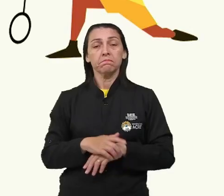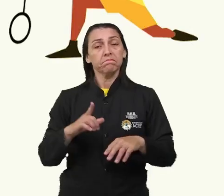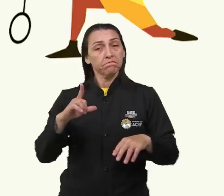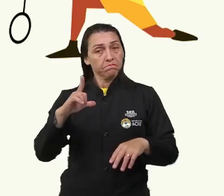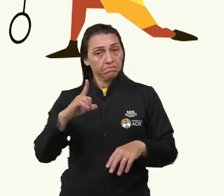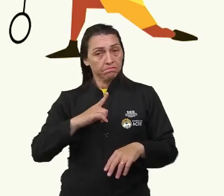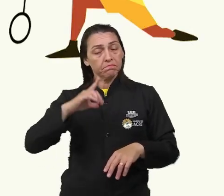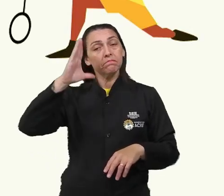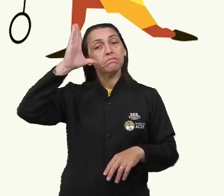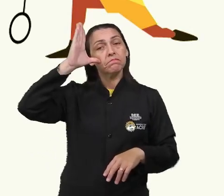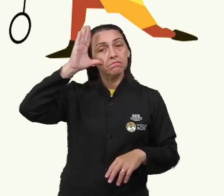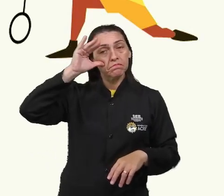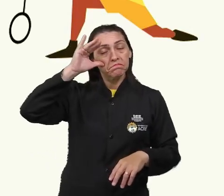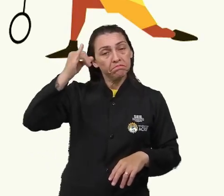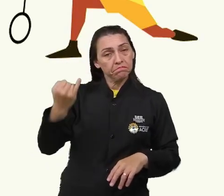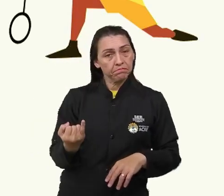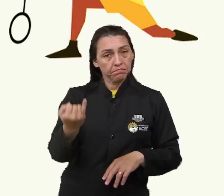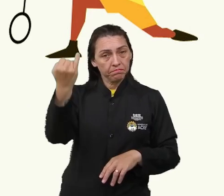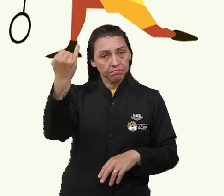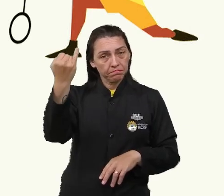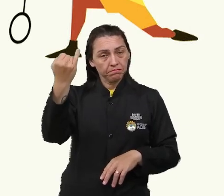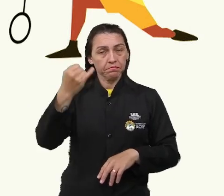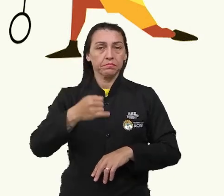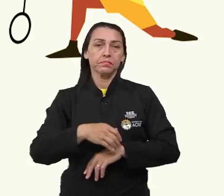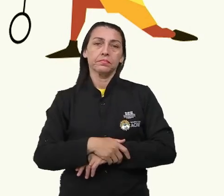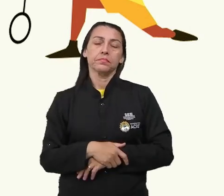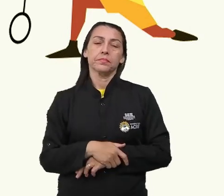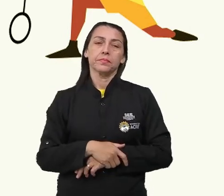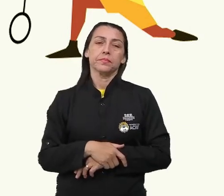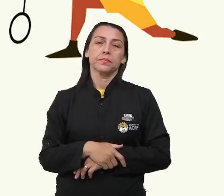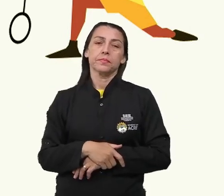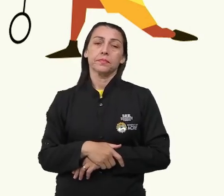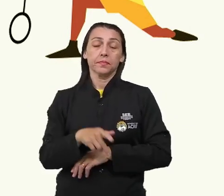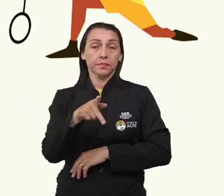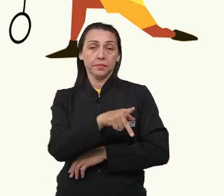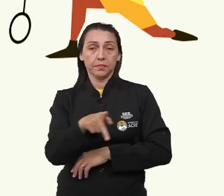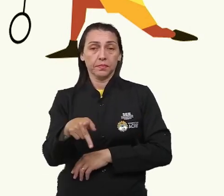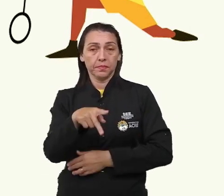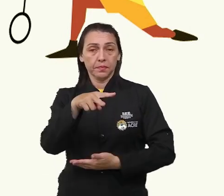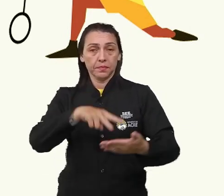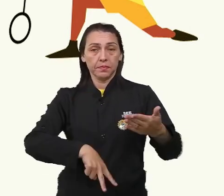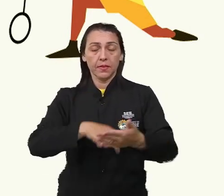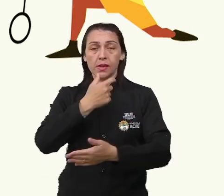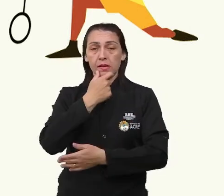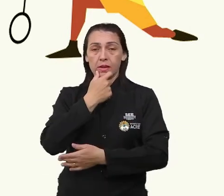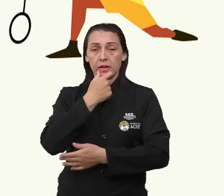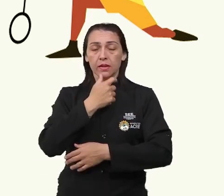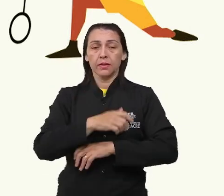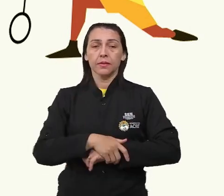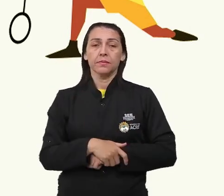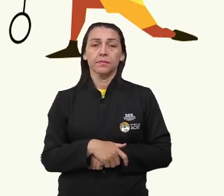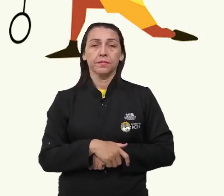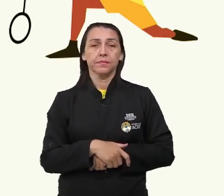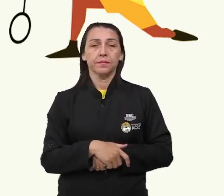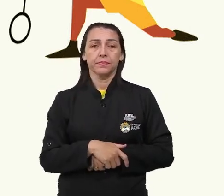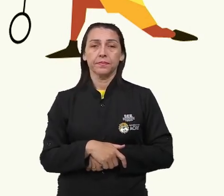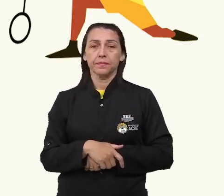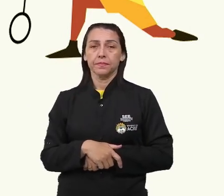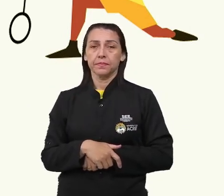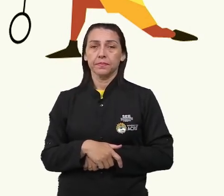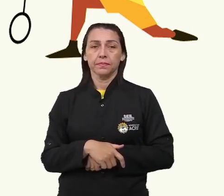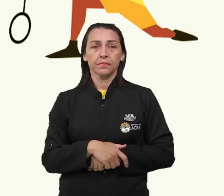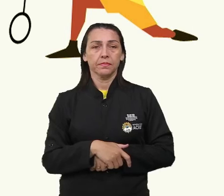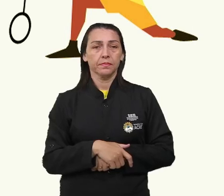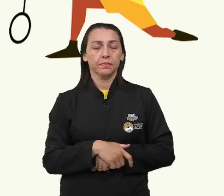Temos mais uma curiosidade, curiosity. The first edition of Paralympic Games was in Rome,